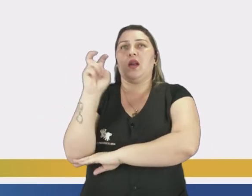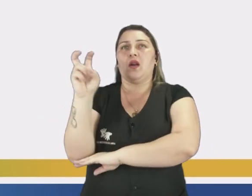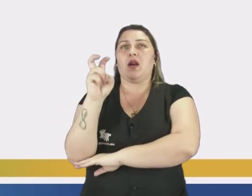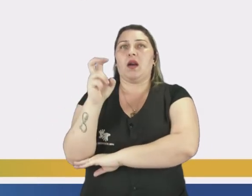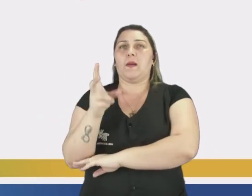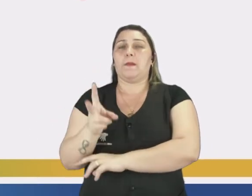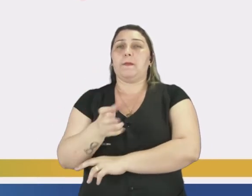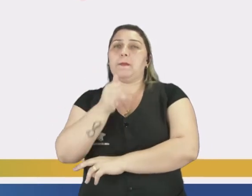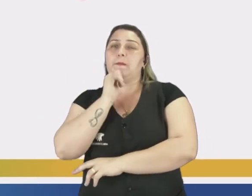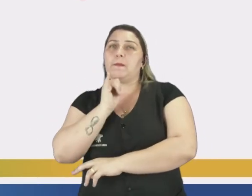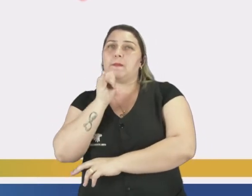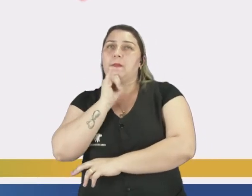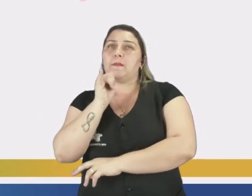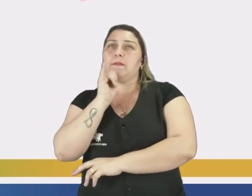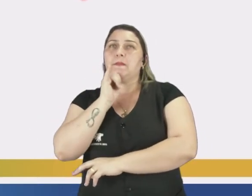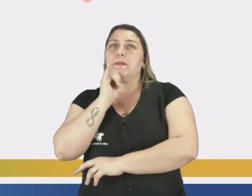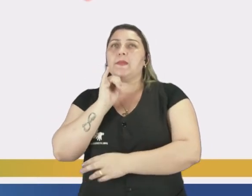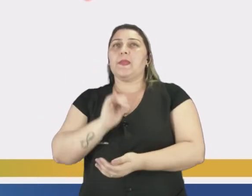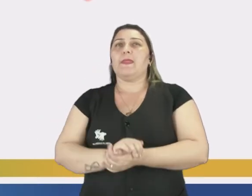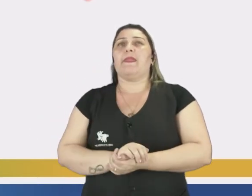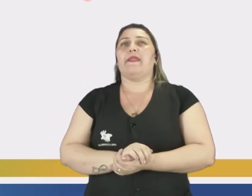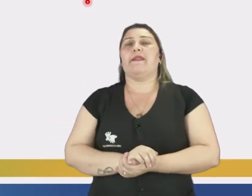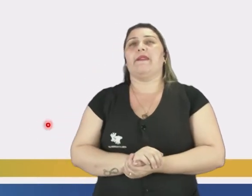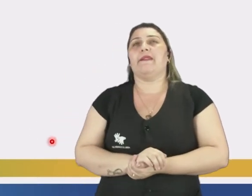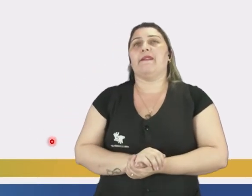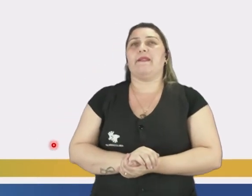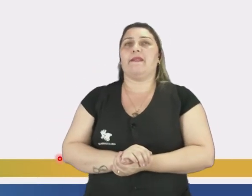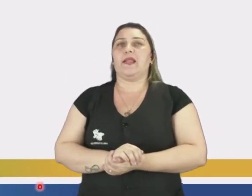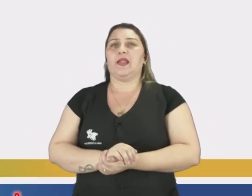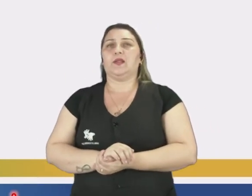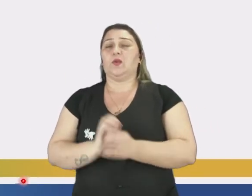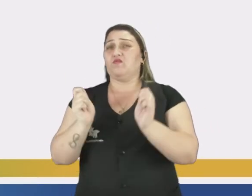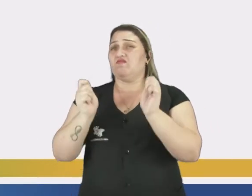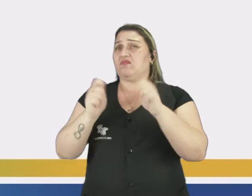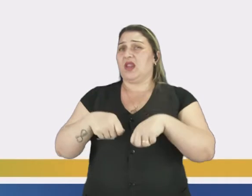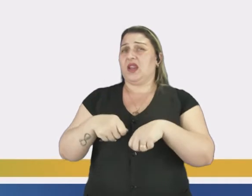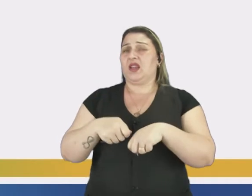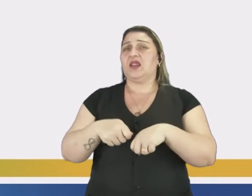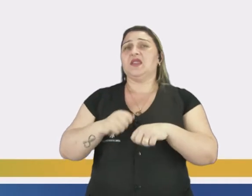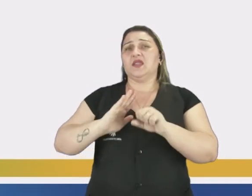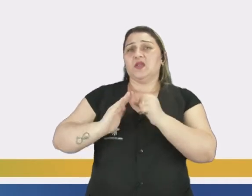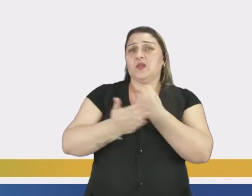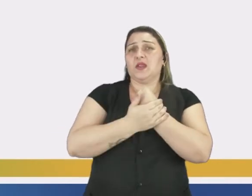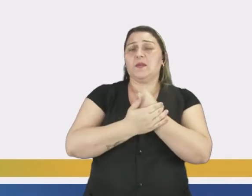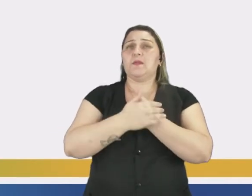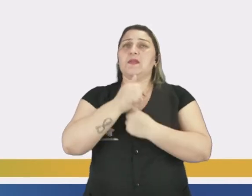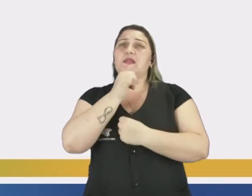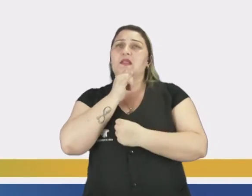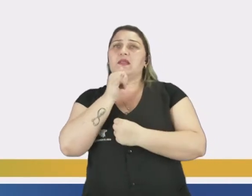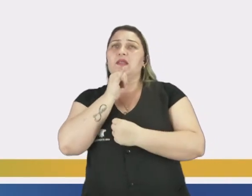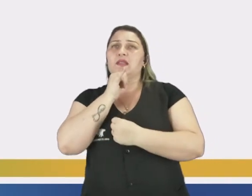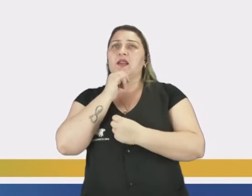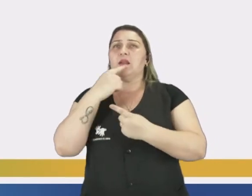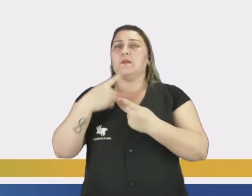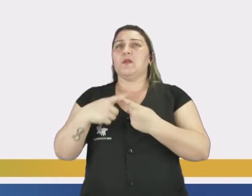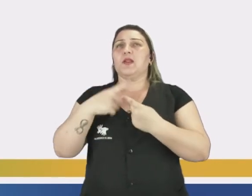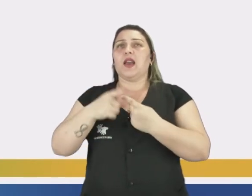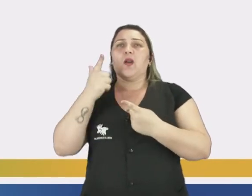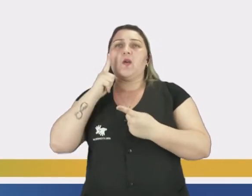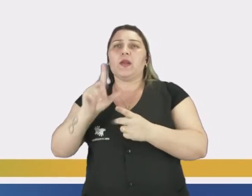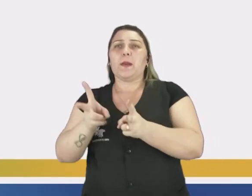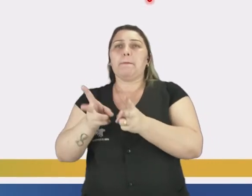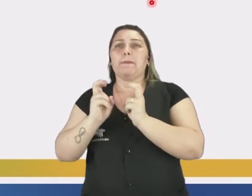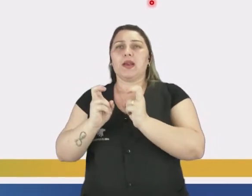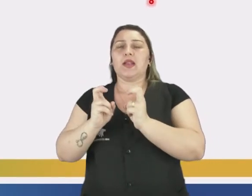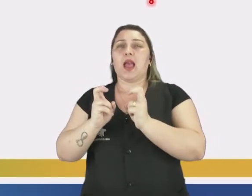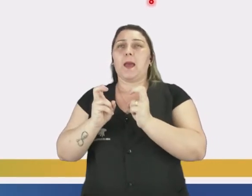que ele vai perceber o infravermelho e ultravioleta, e é por isso que não dá de se esconder, por exemplo, porque ele vai conseguir perceber